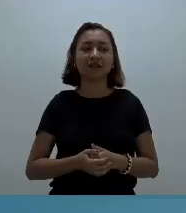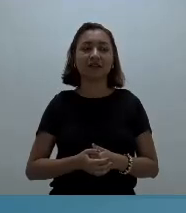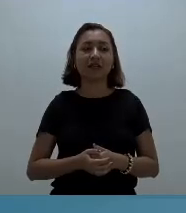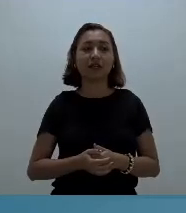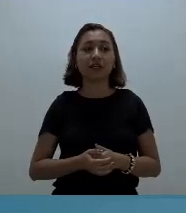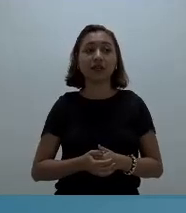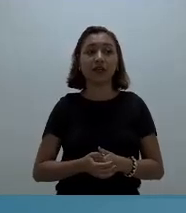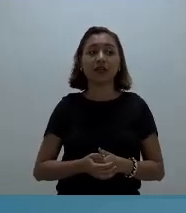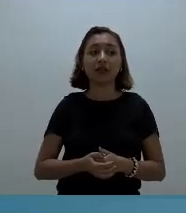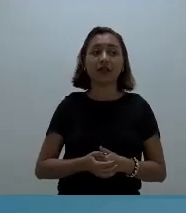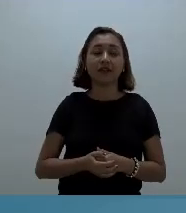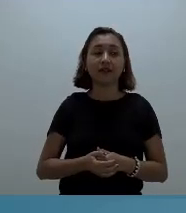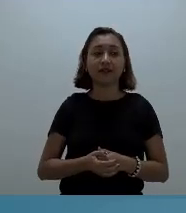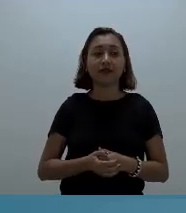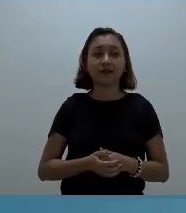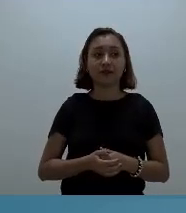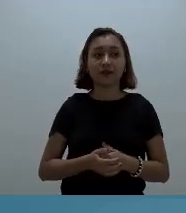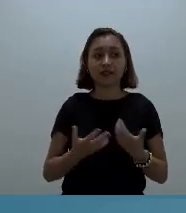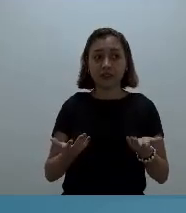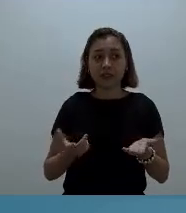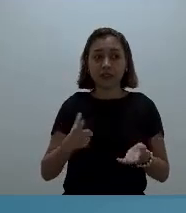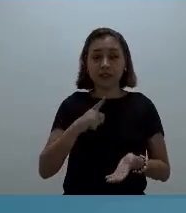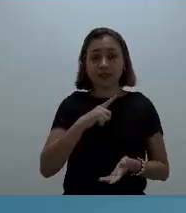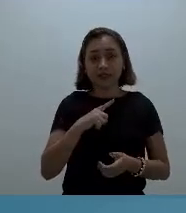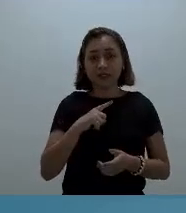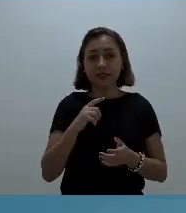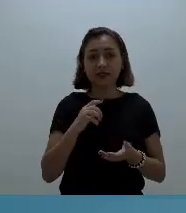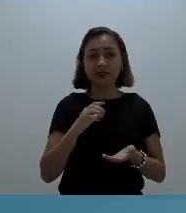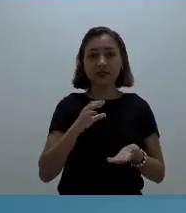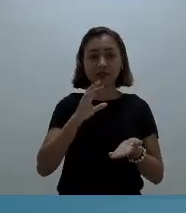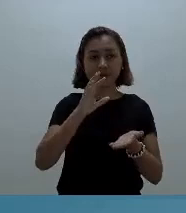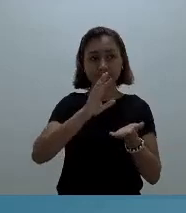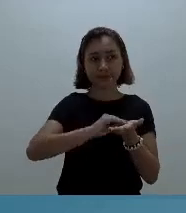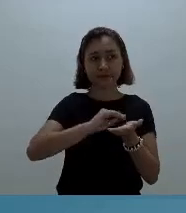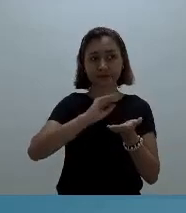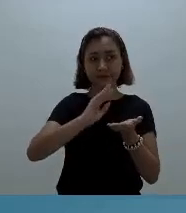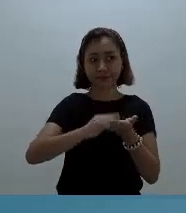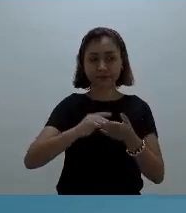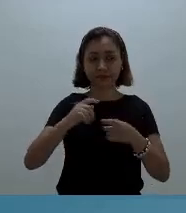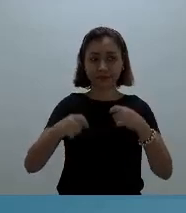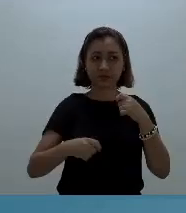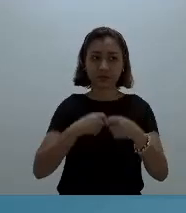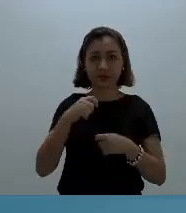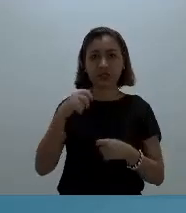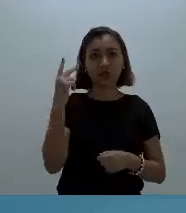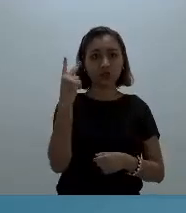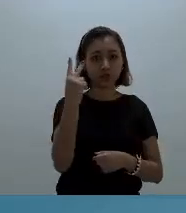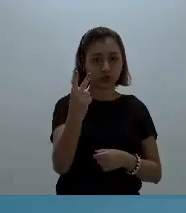administrativa desta pauta duas propostas de emenda regimental